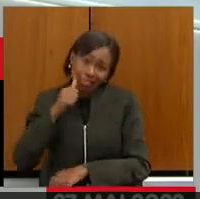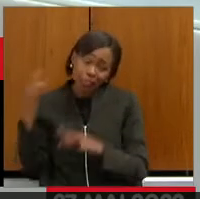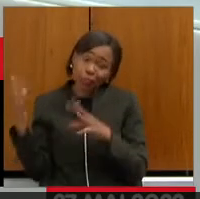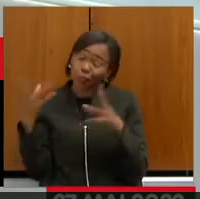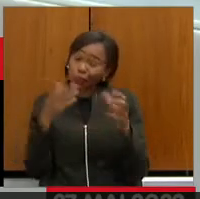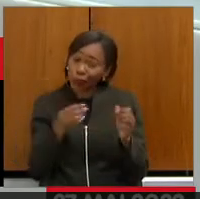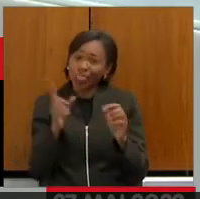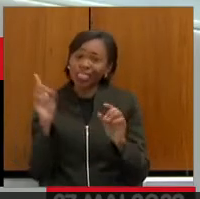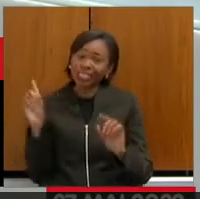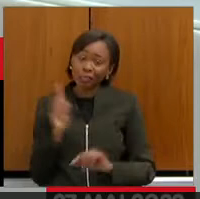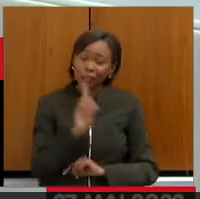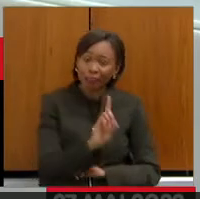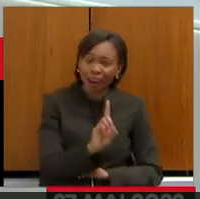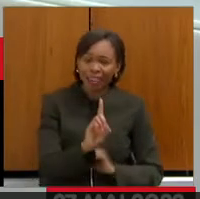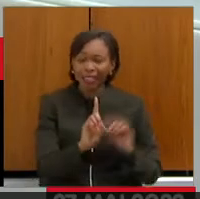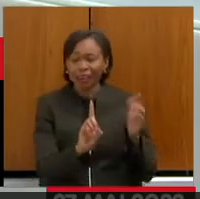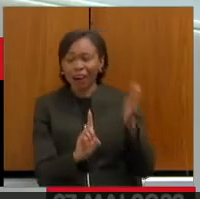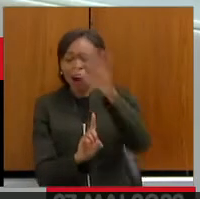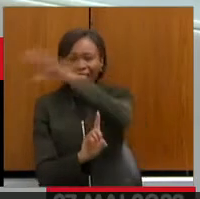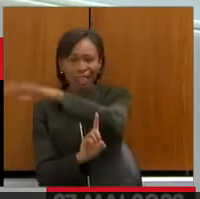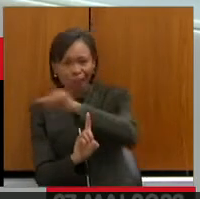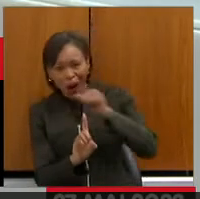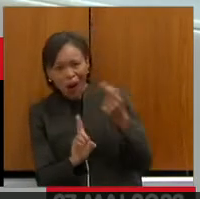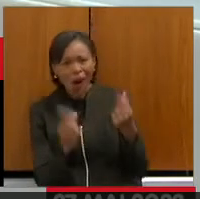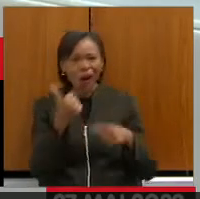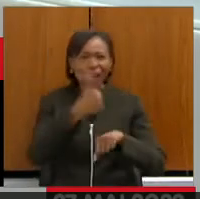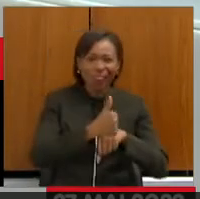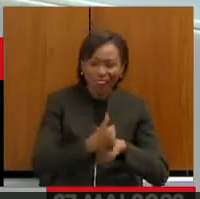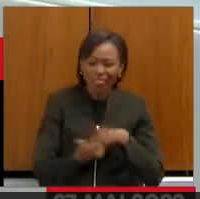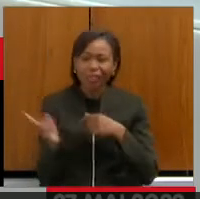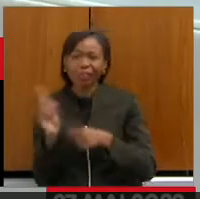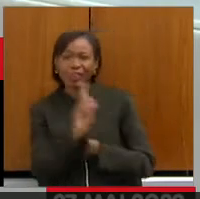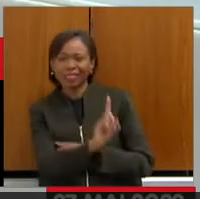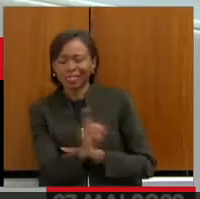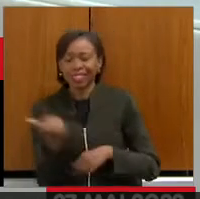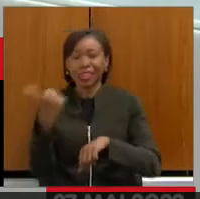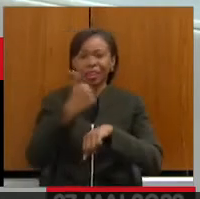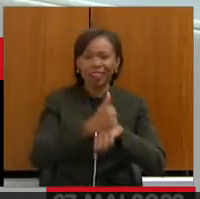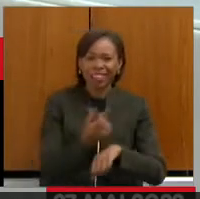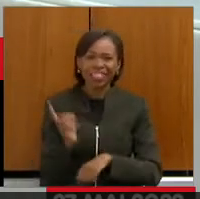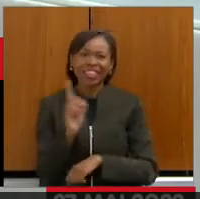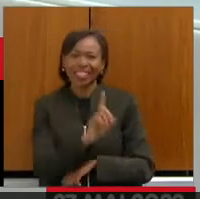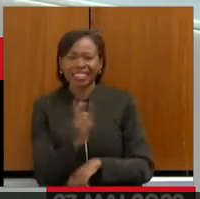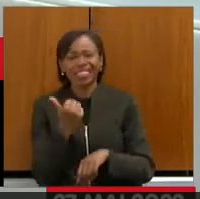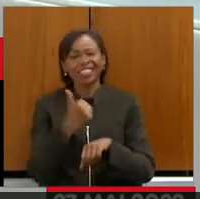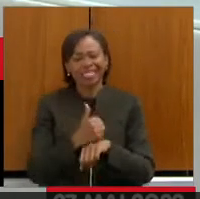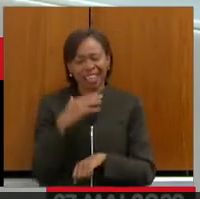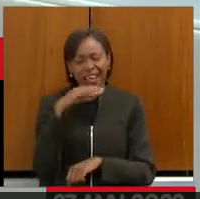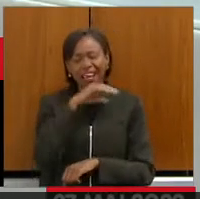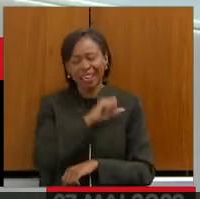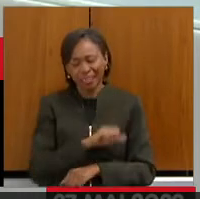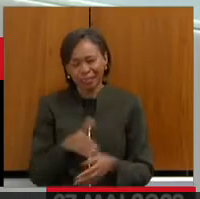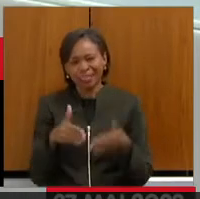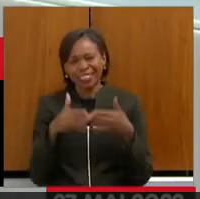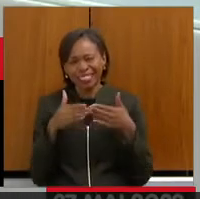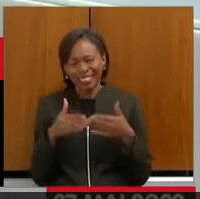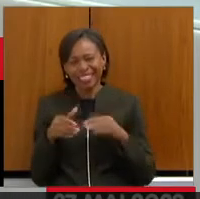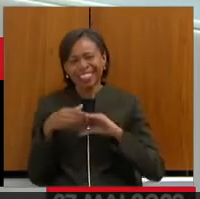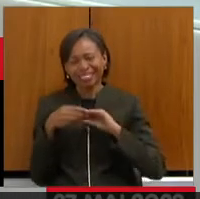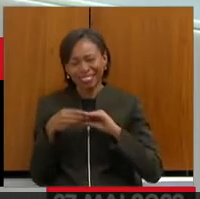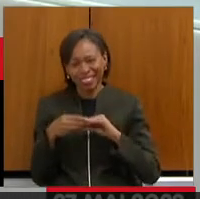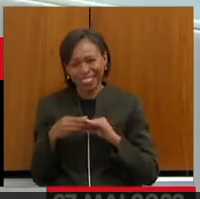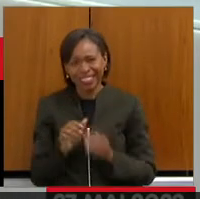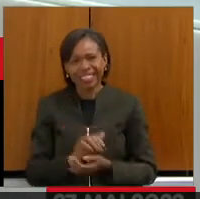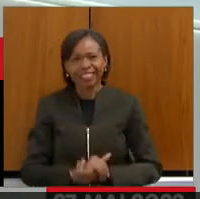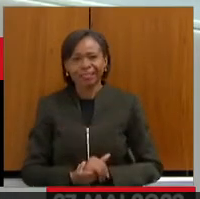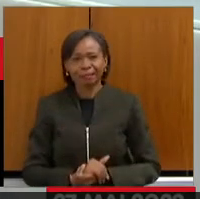não nós vamos aqui é medida em que uma encerra a gente a convida a outra vai tomar né posicionamento aí a gente vai cumprimentado é exatamente